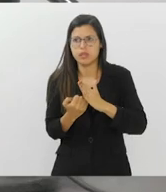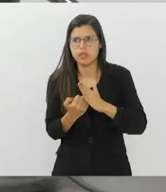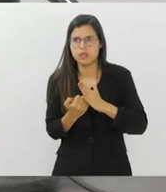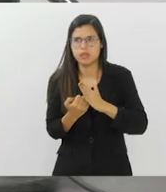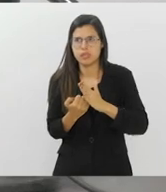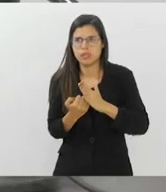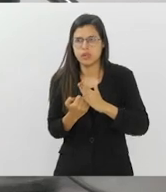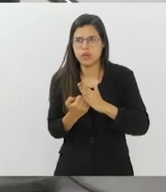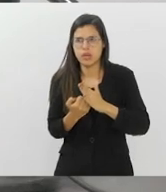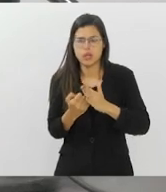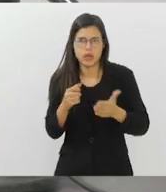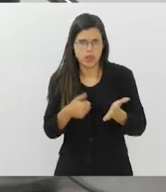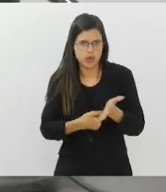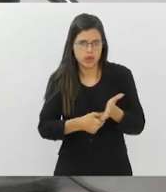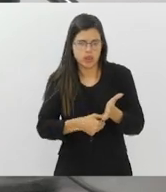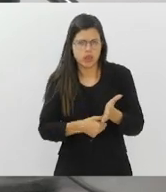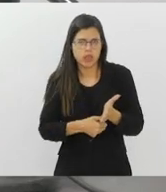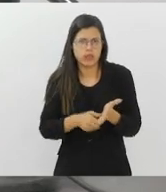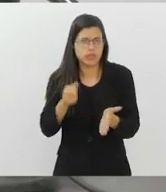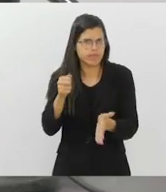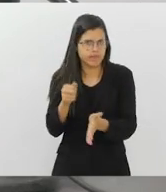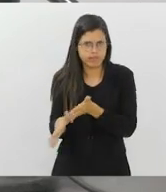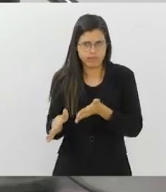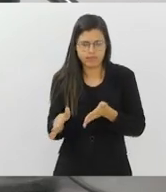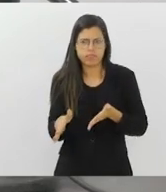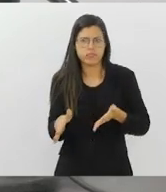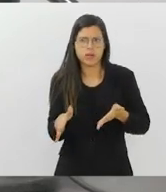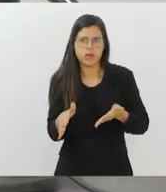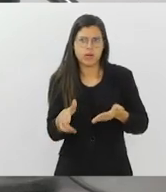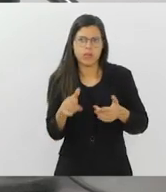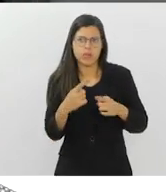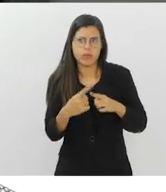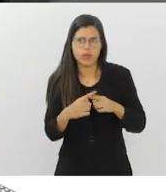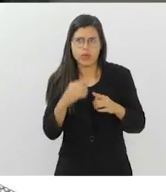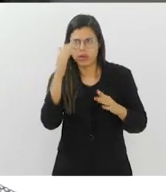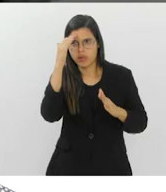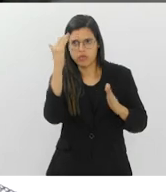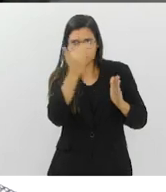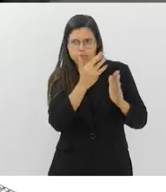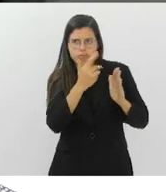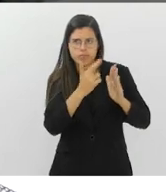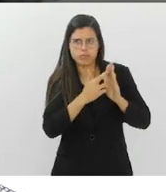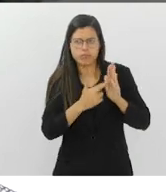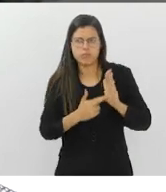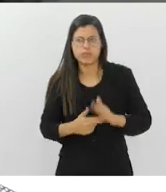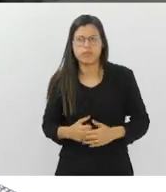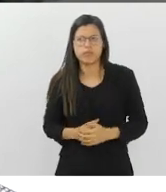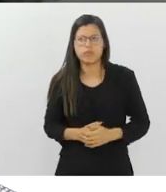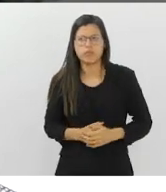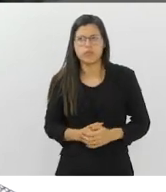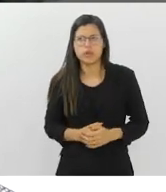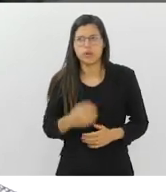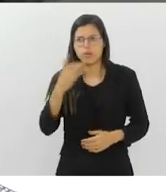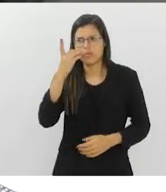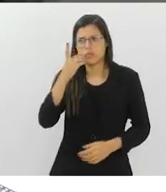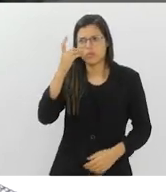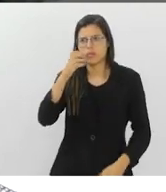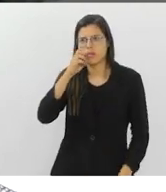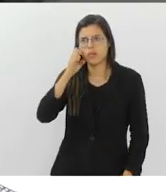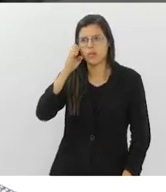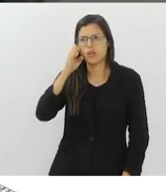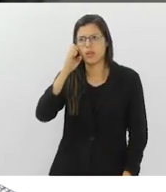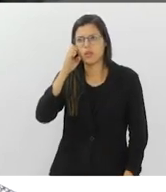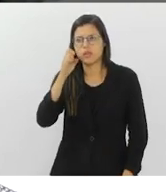alguma entidade filiada foi descredenciada por não seguir o código de éticas. Deputada Élica, se eu compreendi bem, a